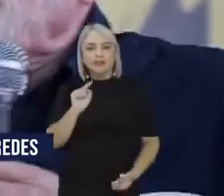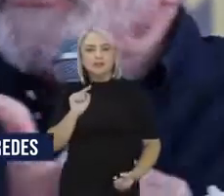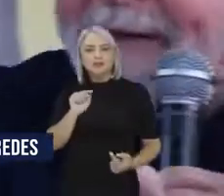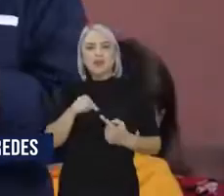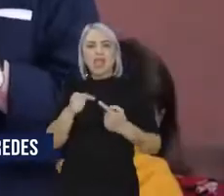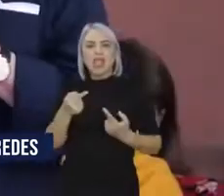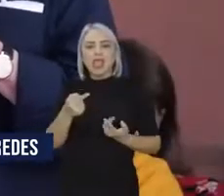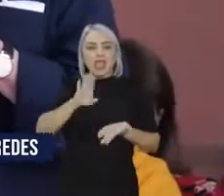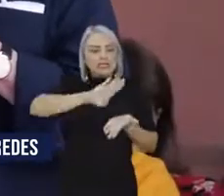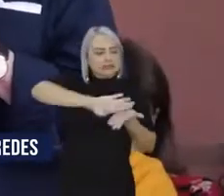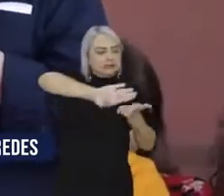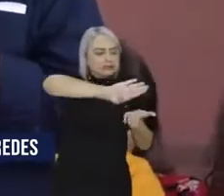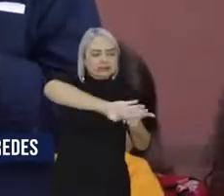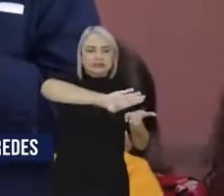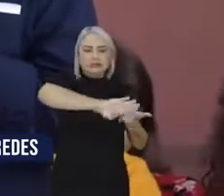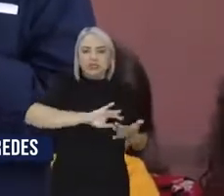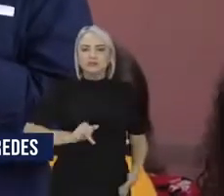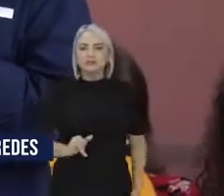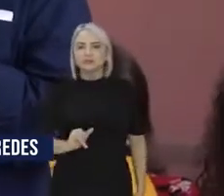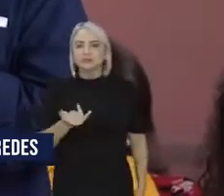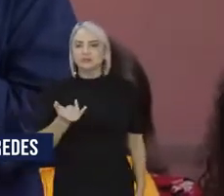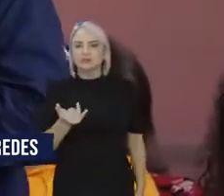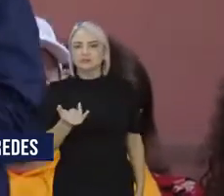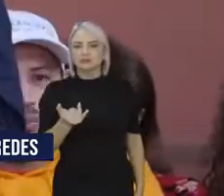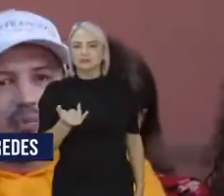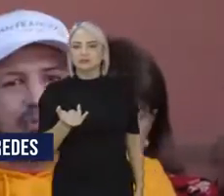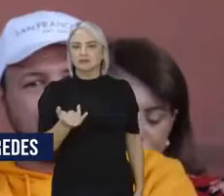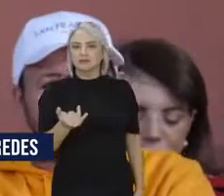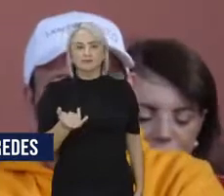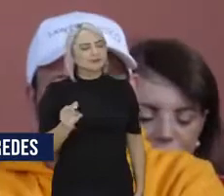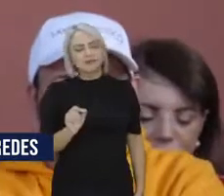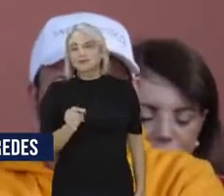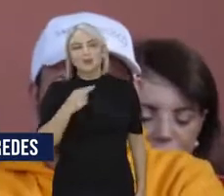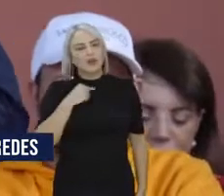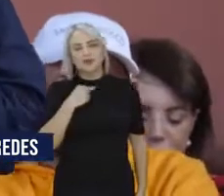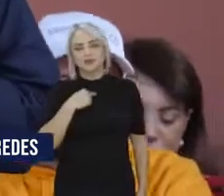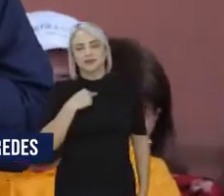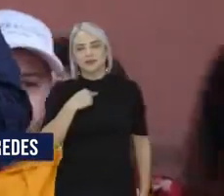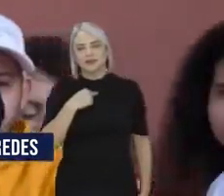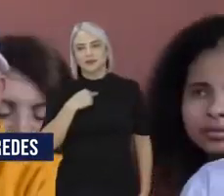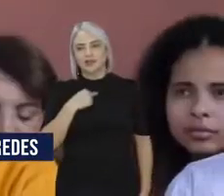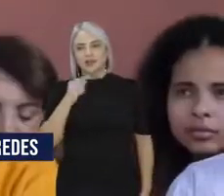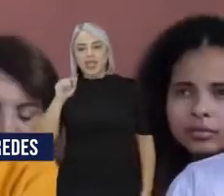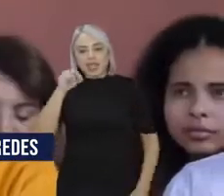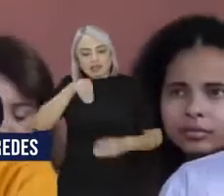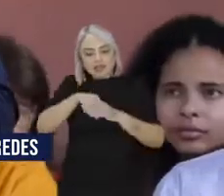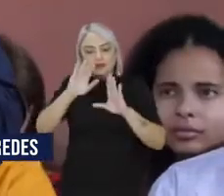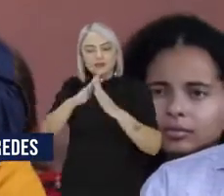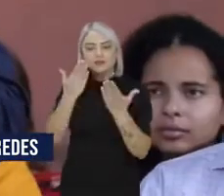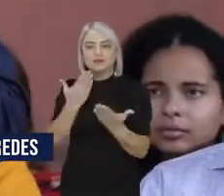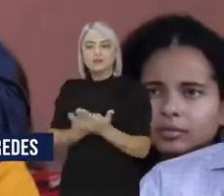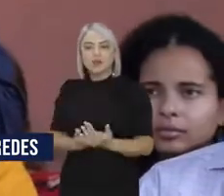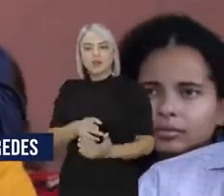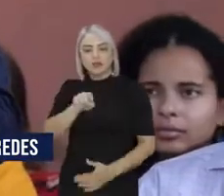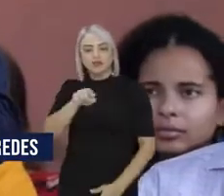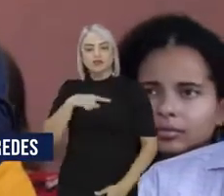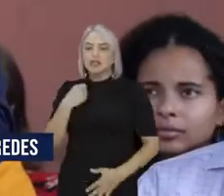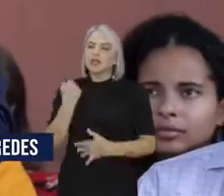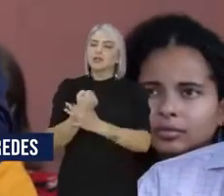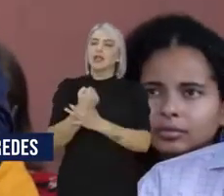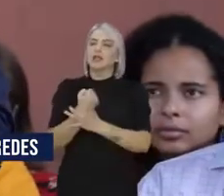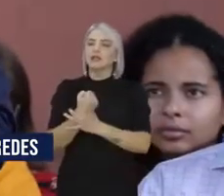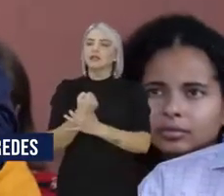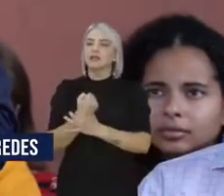de oportunidades. Sabe, é na escola que você garante que os seres humanos se